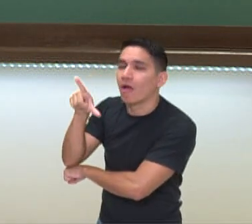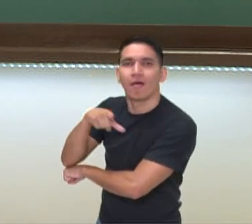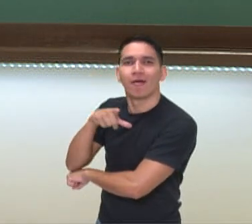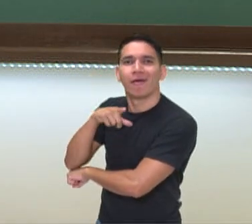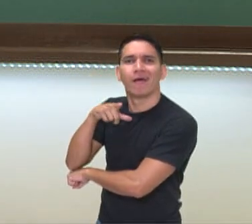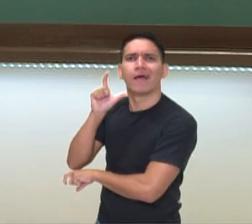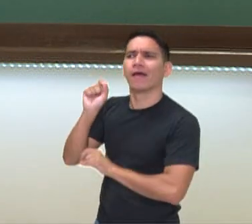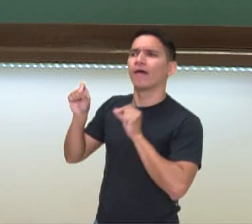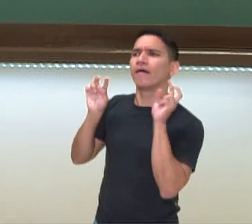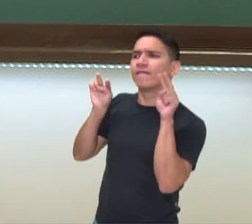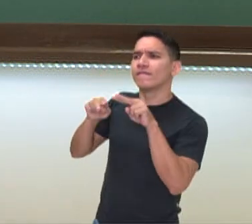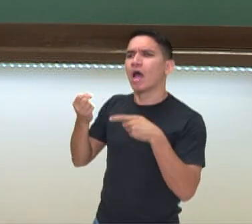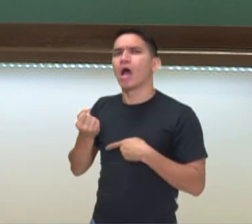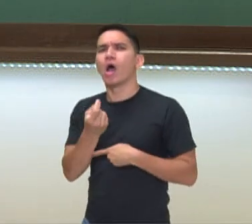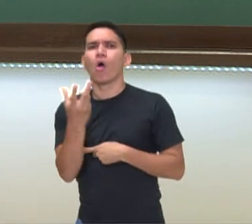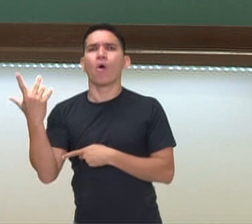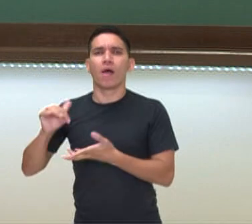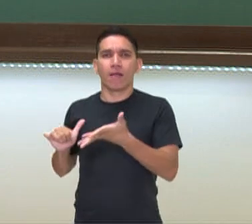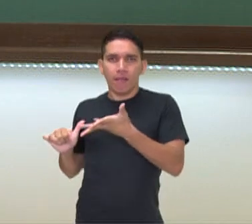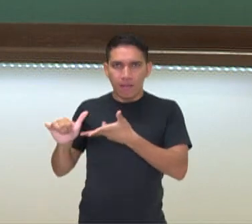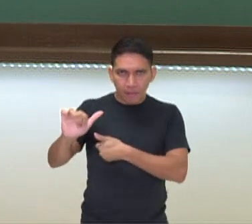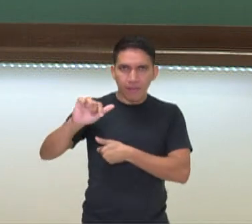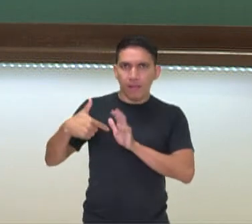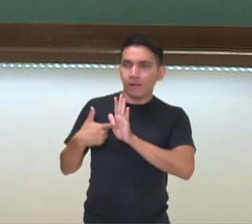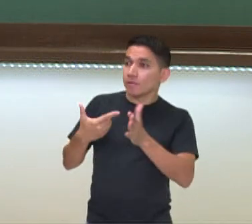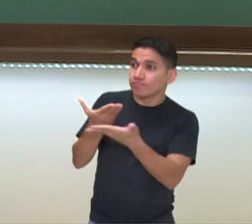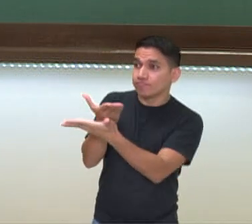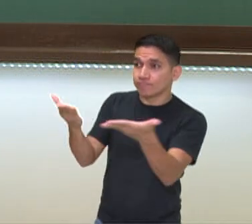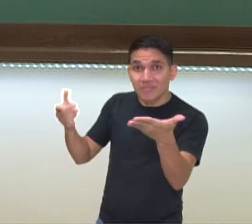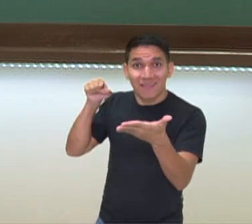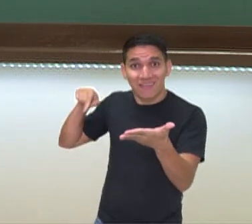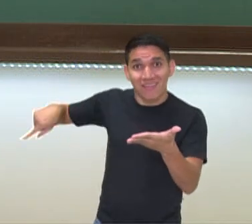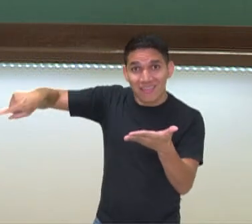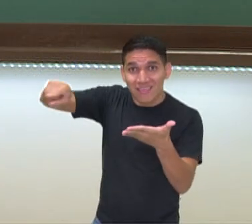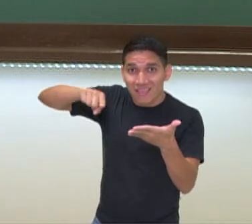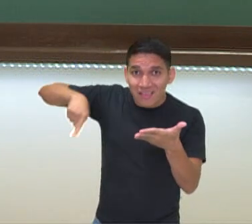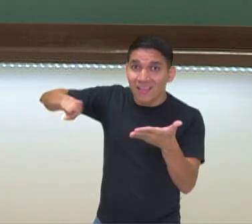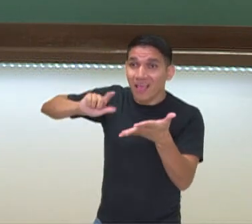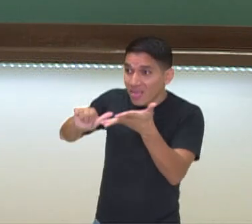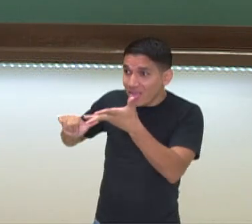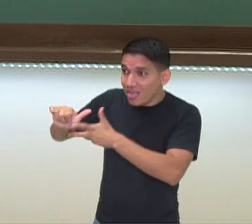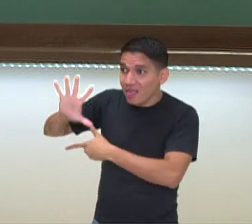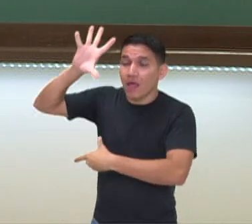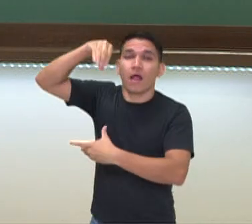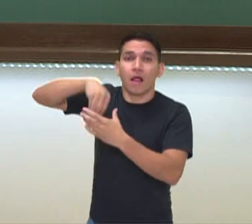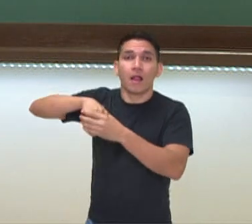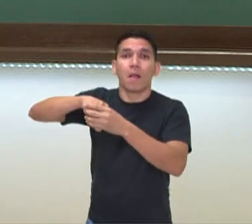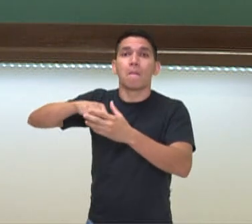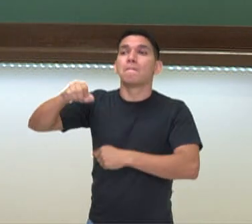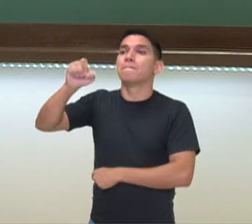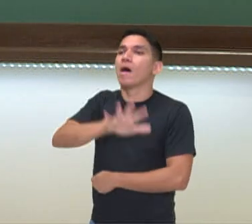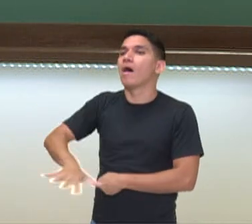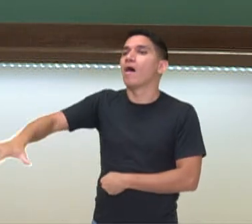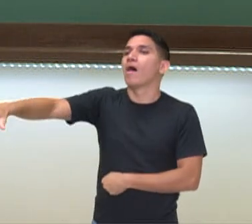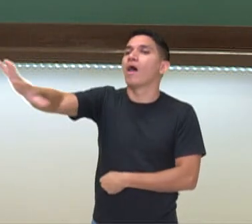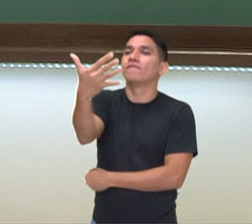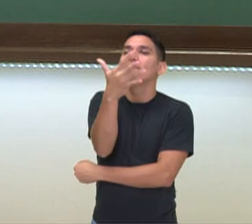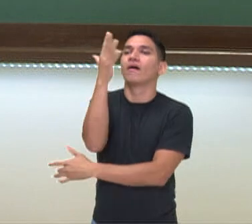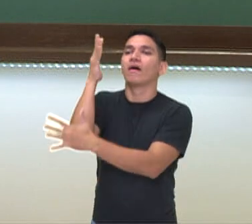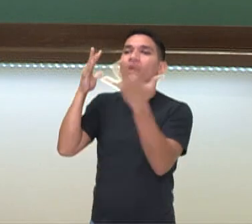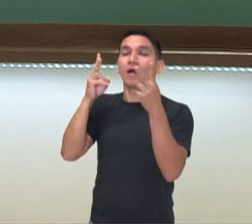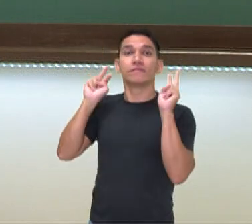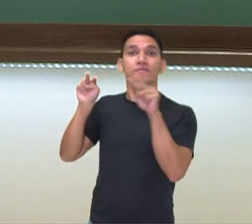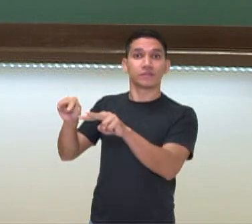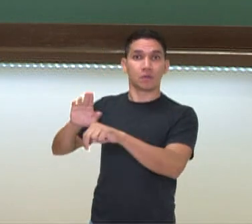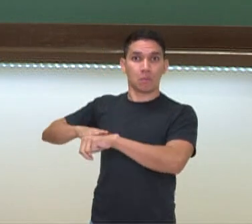depara com alguns elementos ali dispostos, aqueles elementos constituem a paisagem que você está observando naquele momento. Se